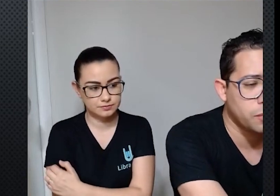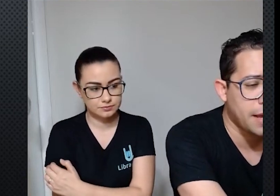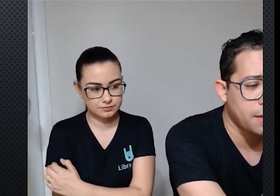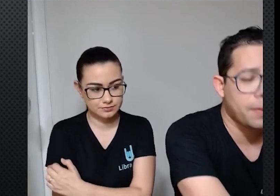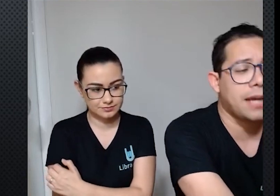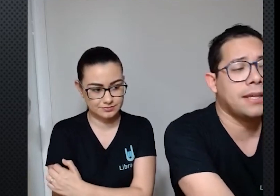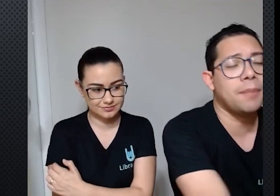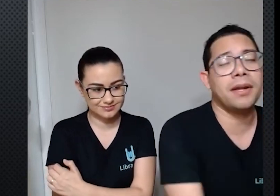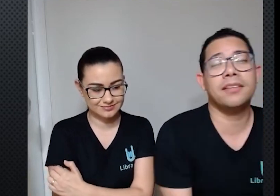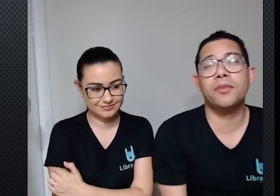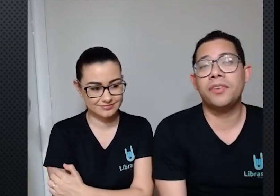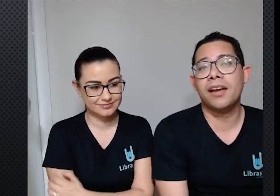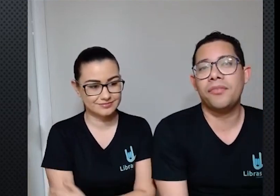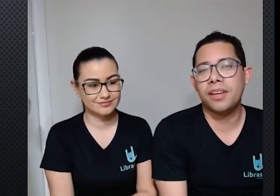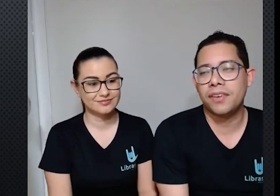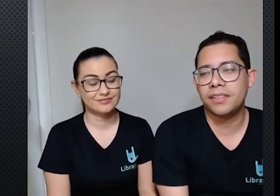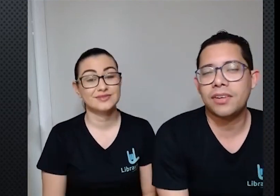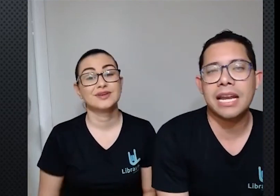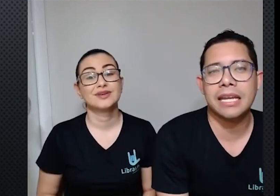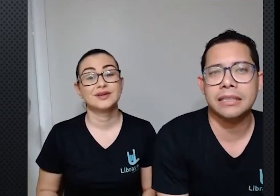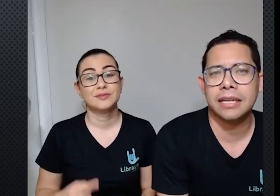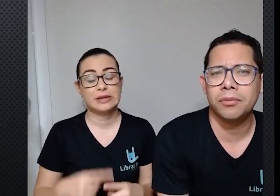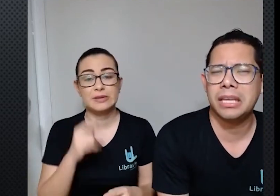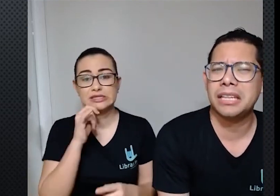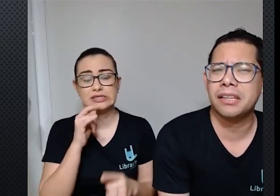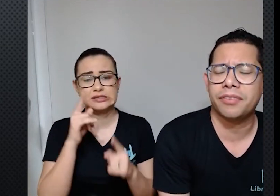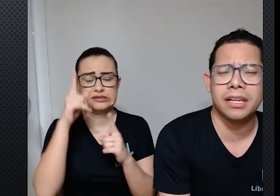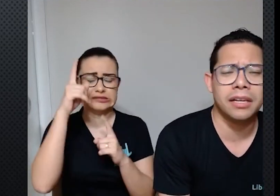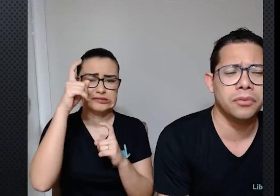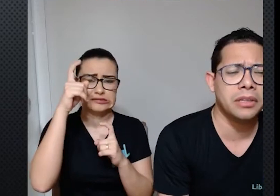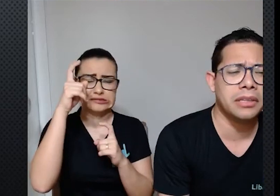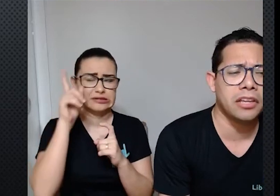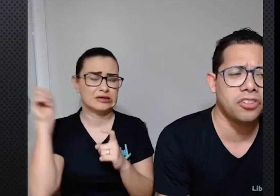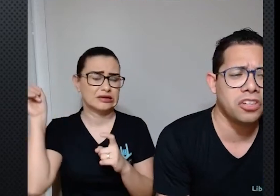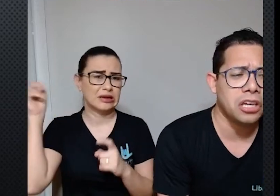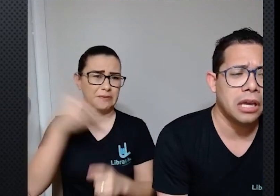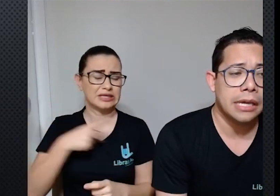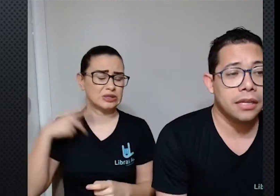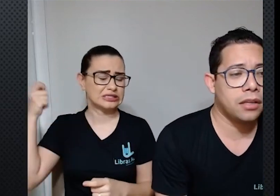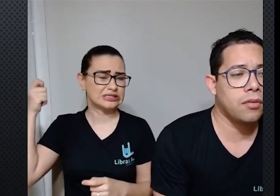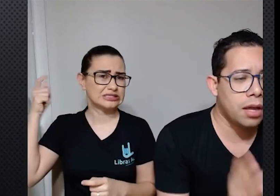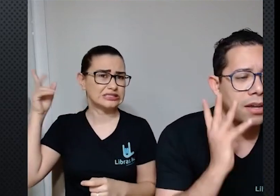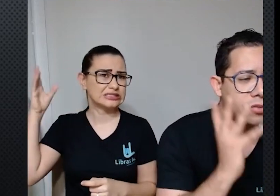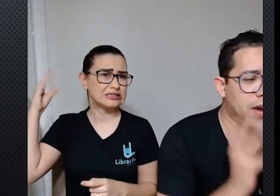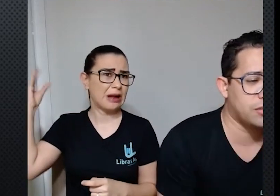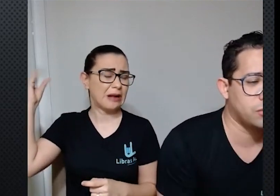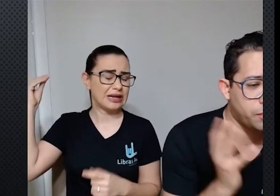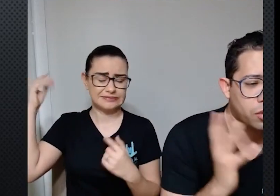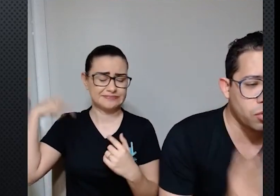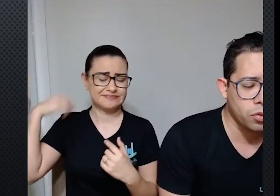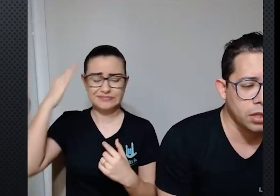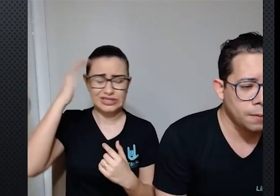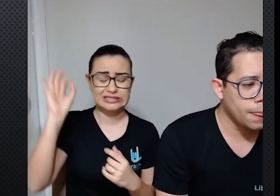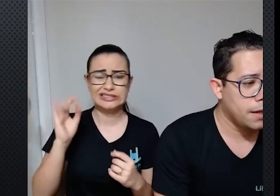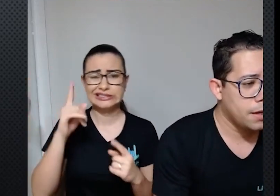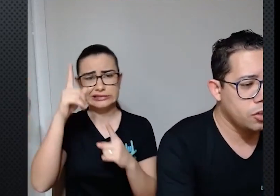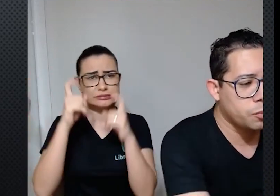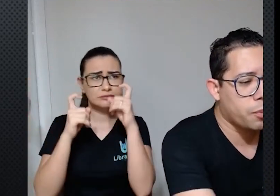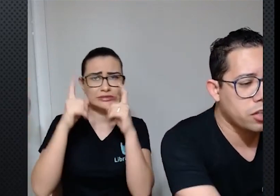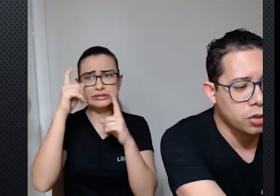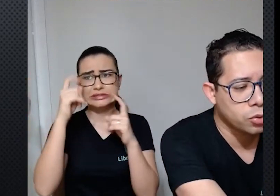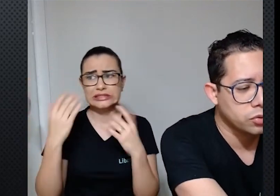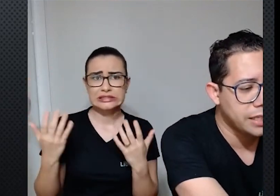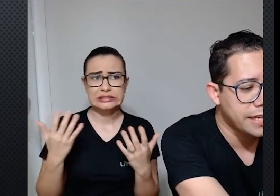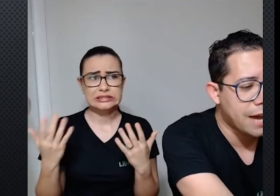bem, muito bem. Para quê? Para que você não fique fazendo careta, né? O que tá falando? Não entendi. Então é mais fácil. Procure.